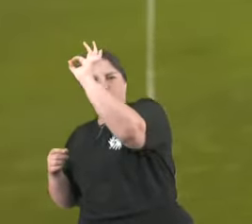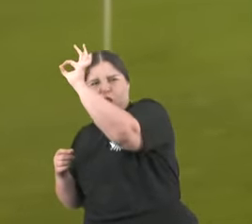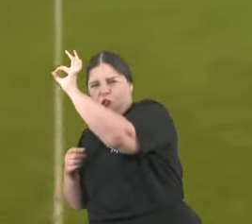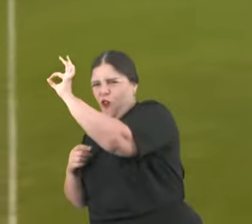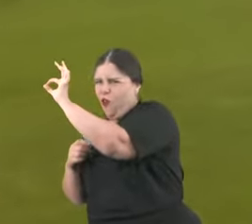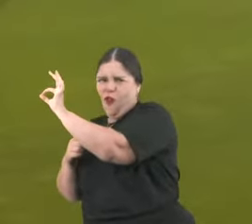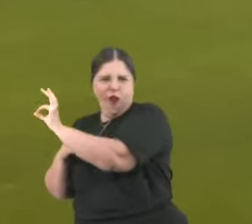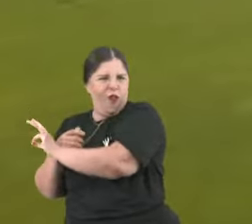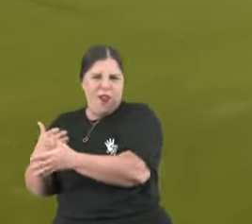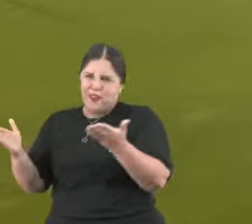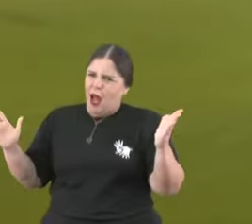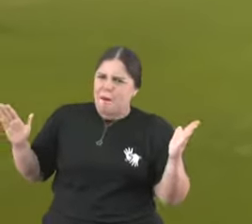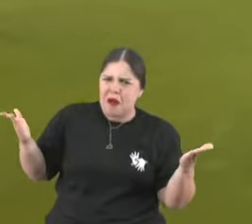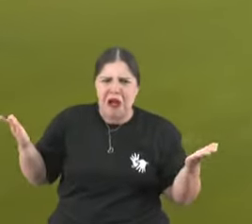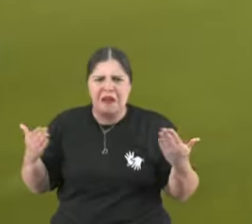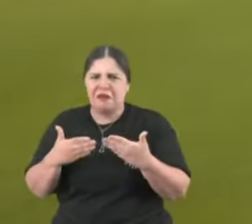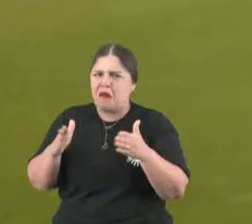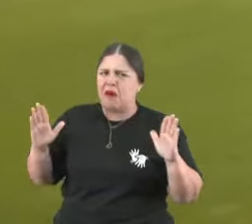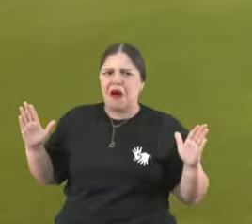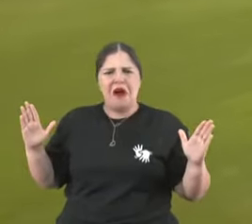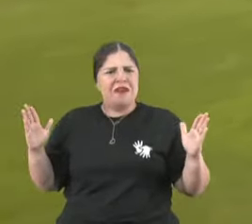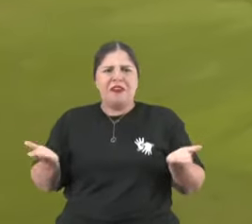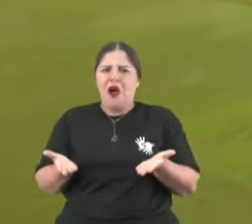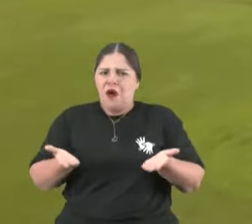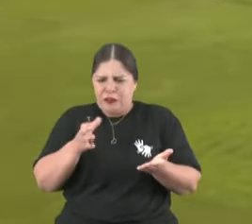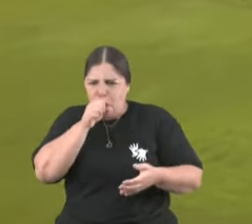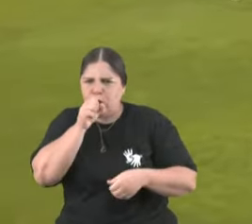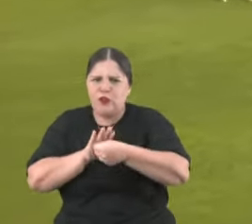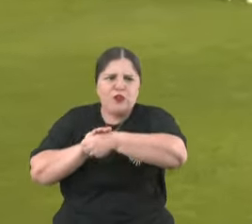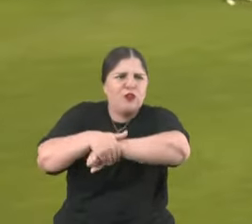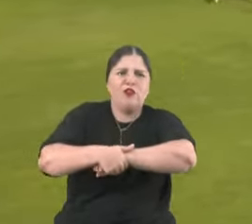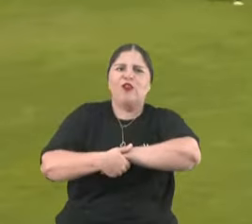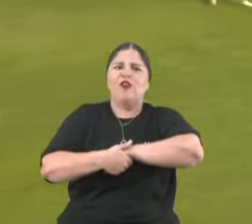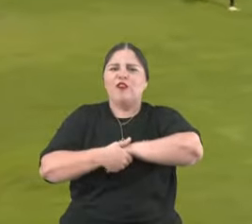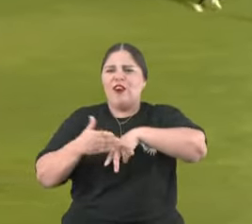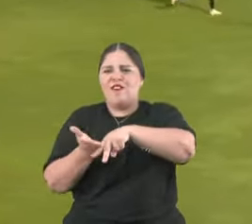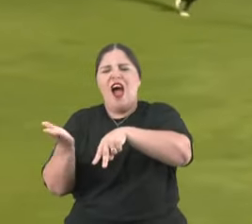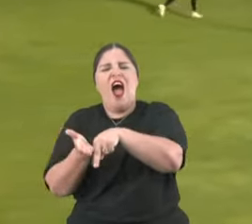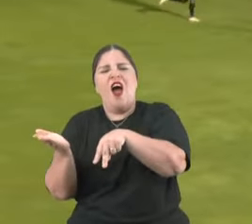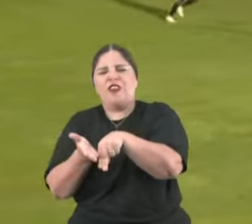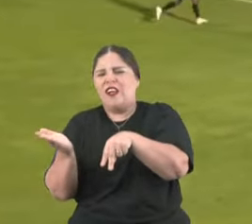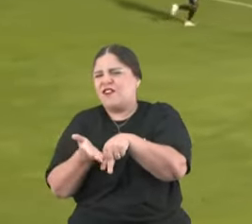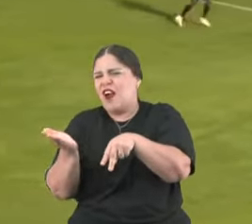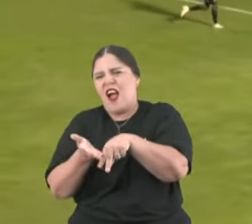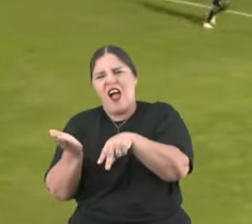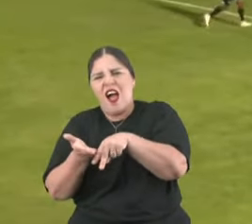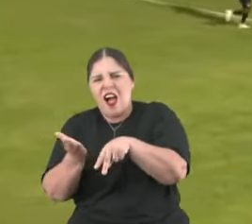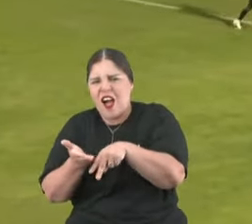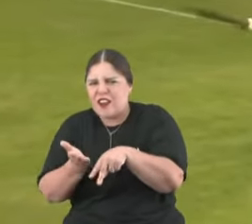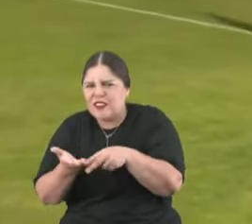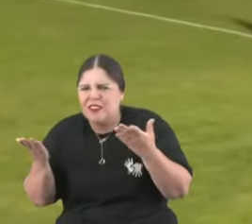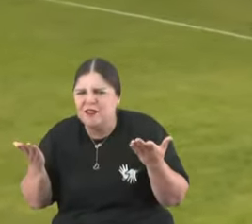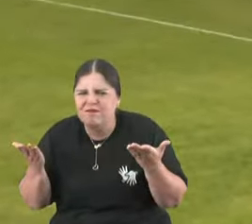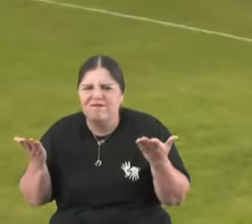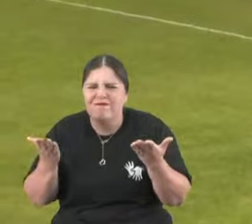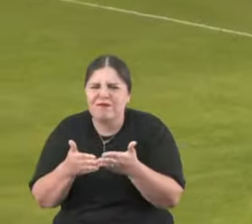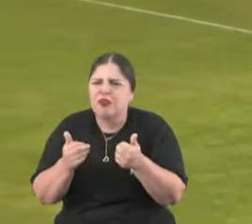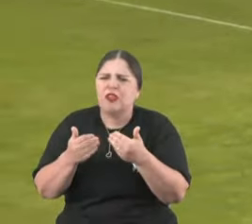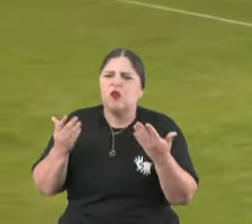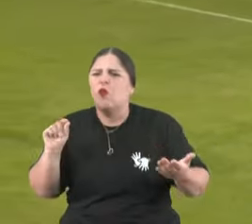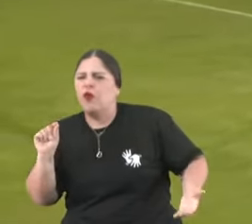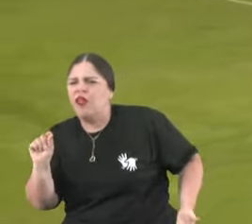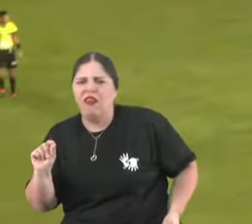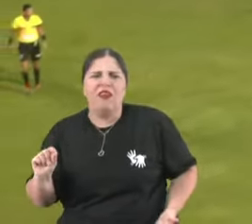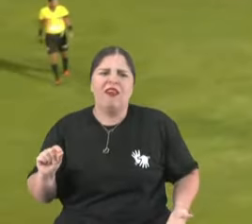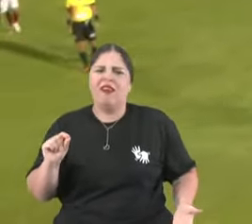feriadão, de jeito nenhum. Quem tá ligado, olha o Kellyton! É, aqui pareceu que o ataque do CRB